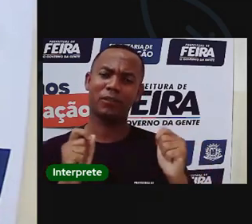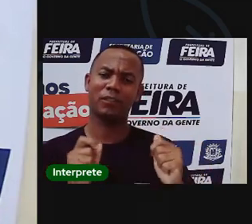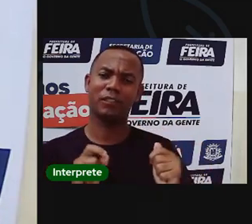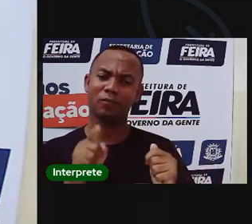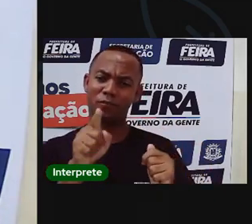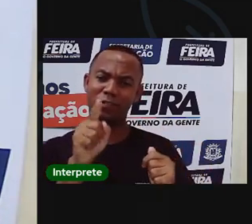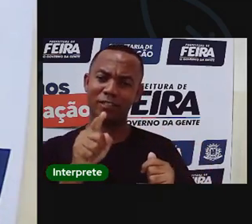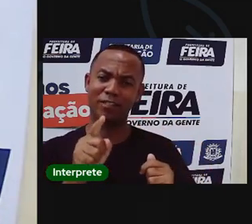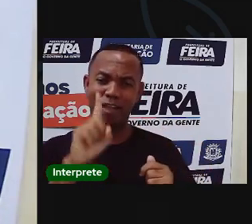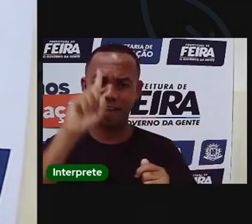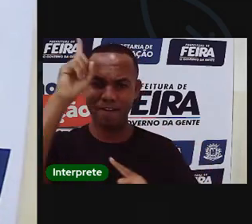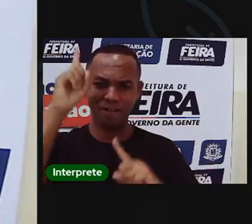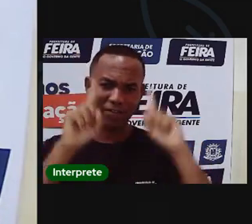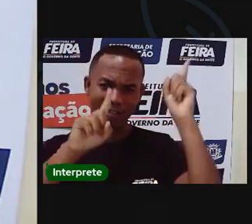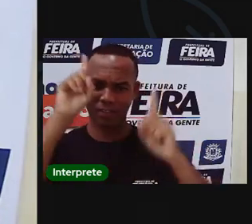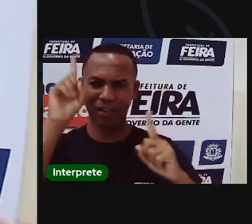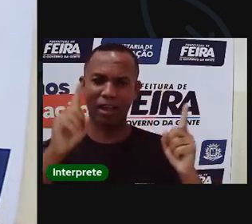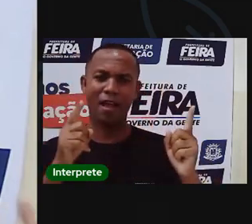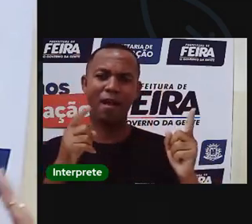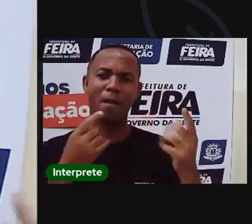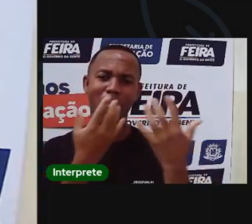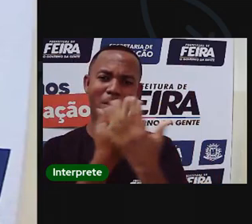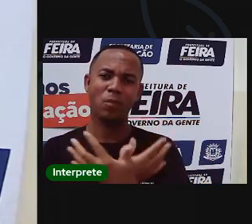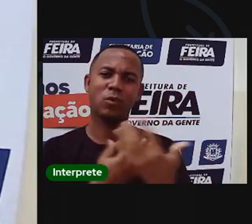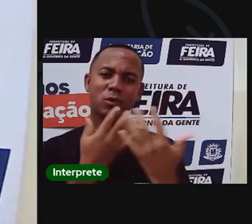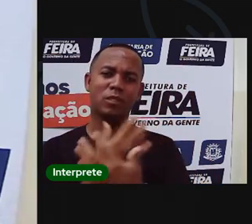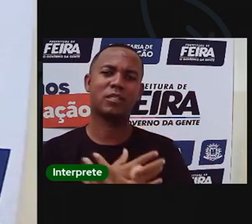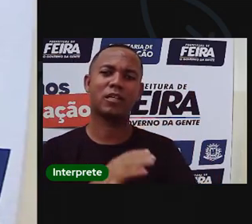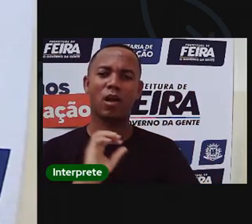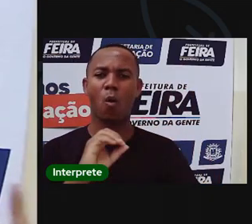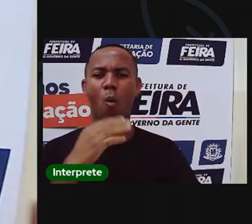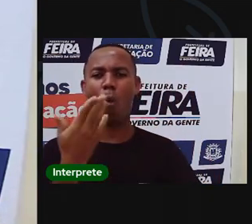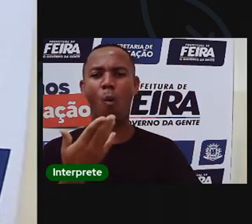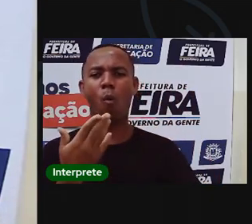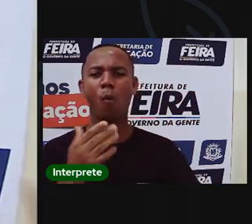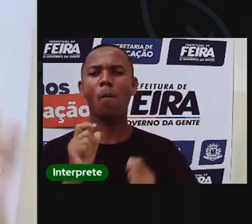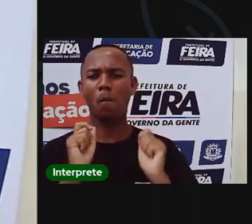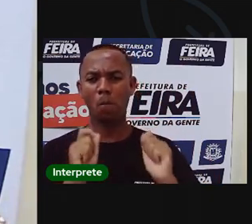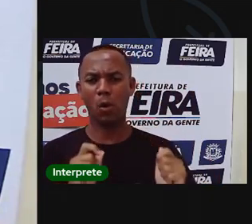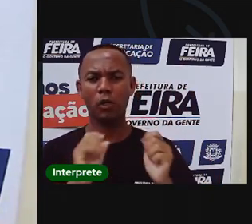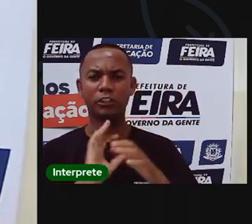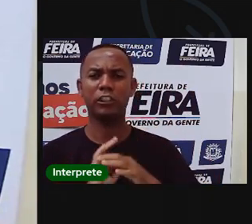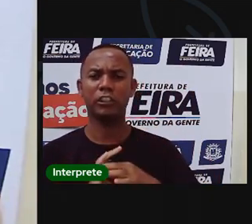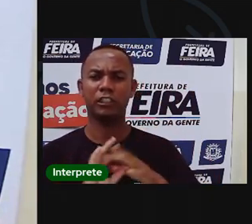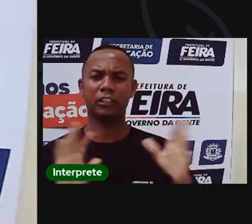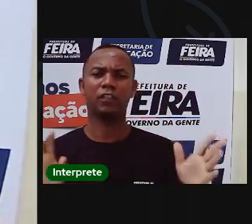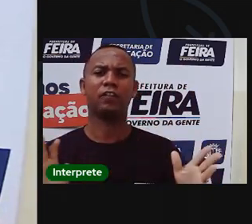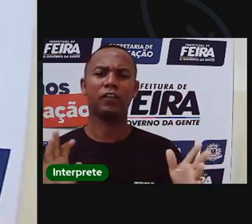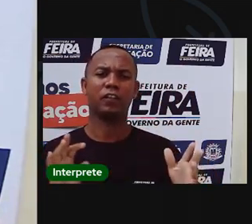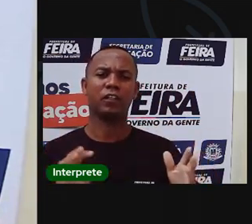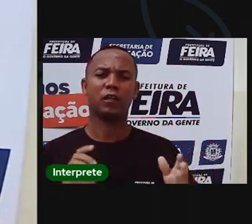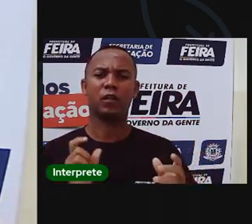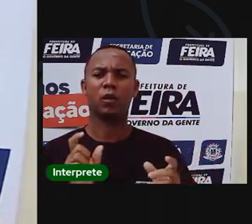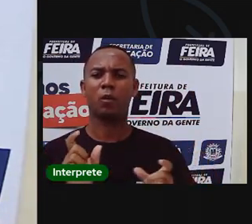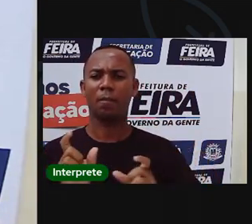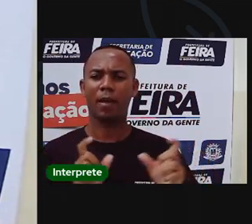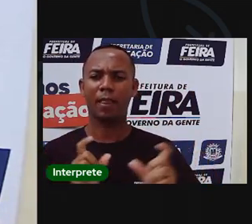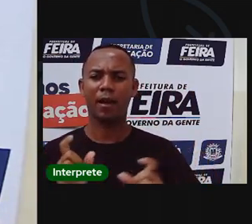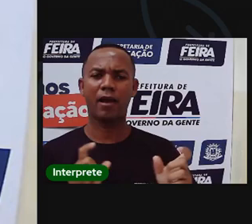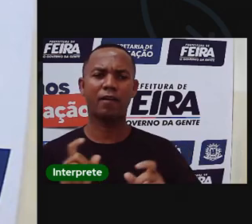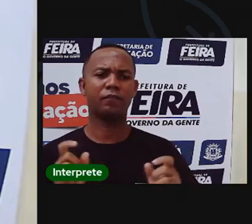música de vocês ou podem criar outros estilos também, né, de gêneros textuais.